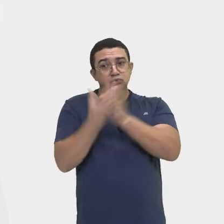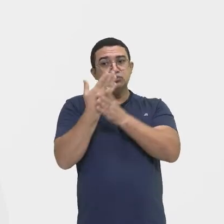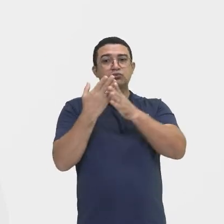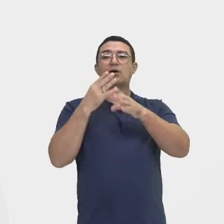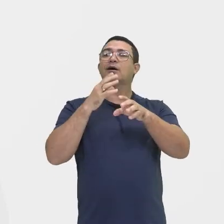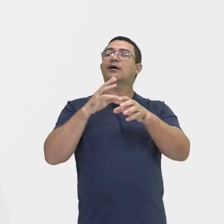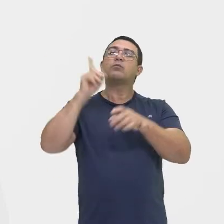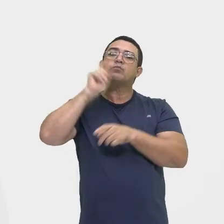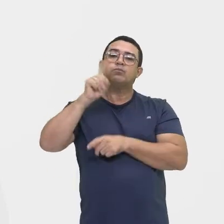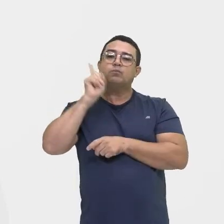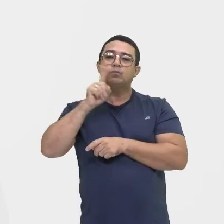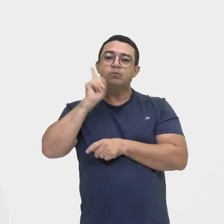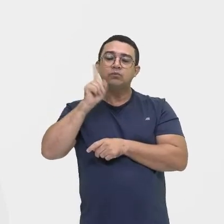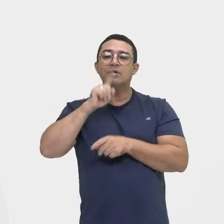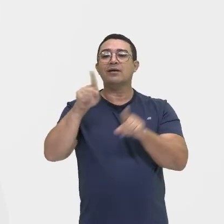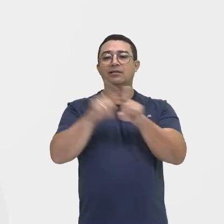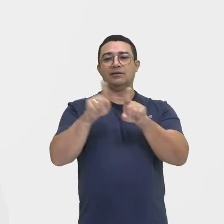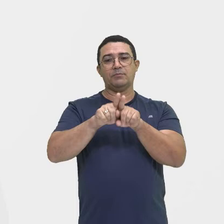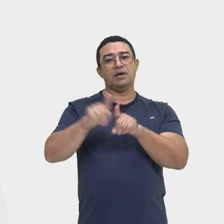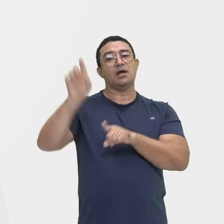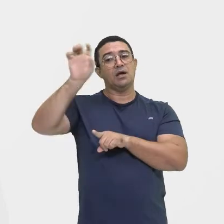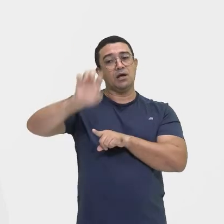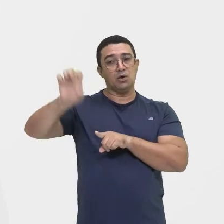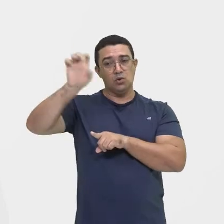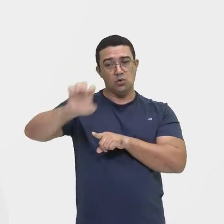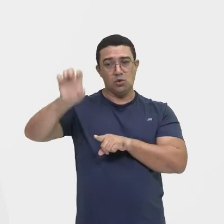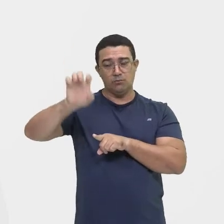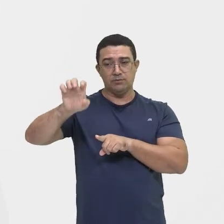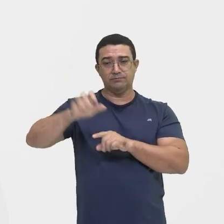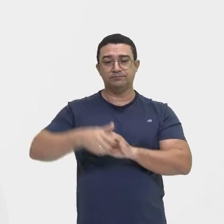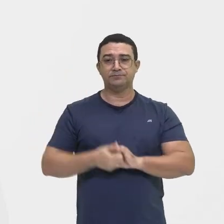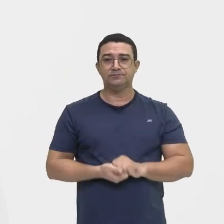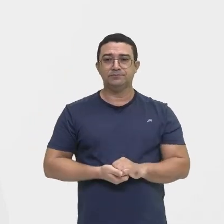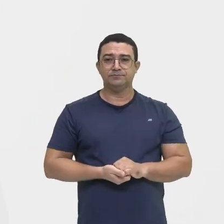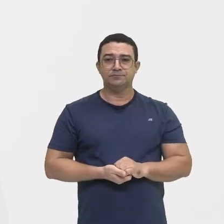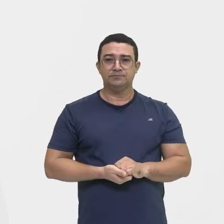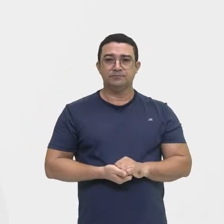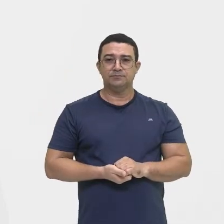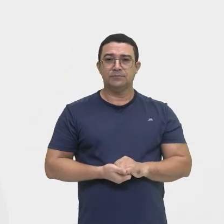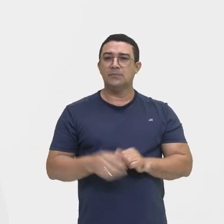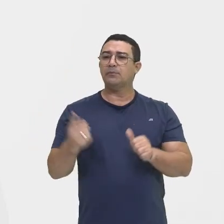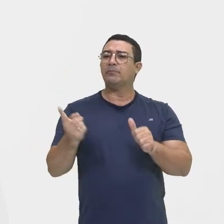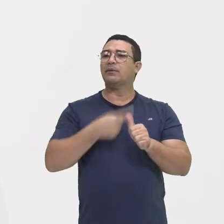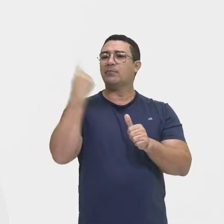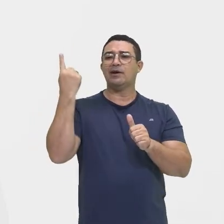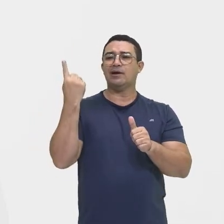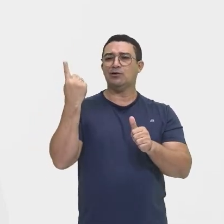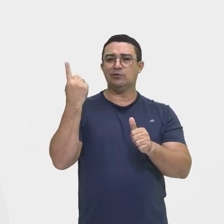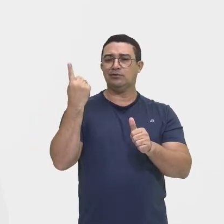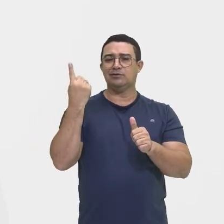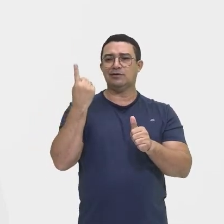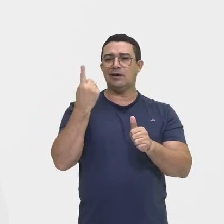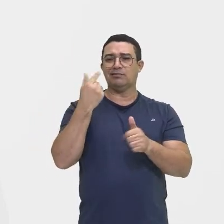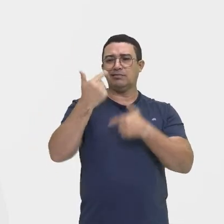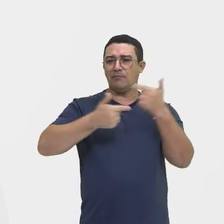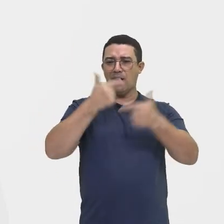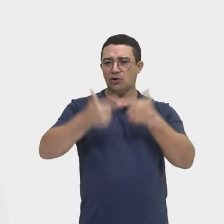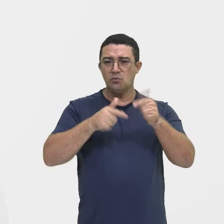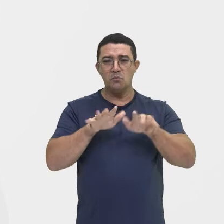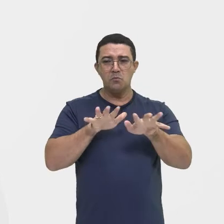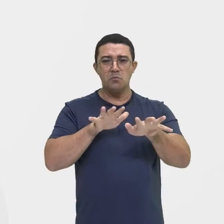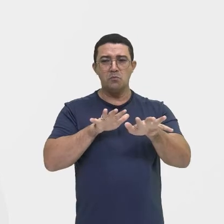surgiu ao mesmo tempo, tanto nos Estados Unidos quanto na Europa. A primeira obra que se enquadra neste movimento